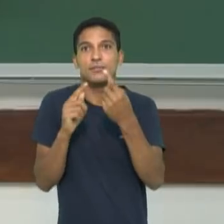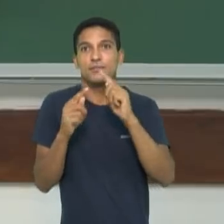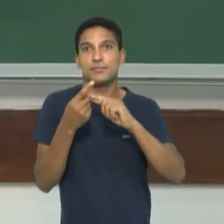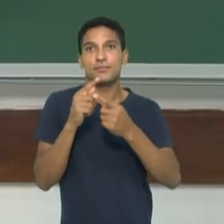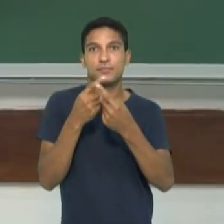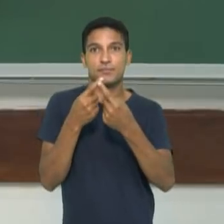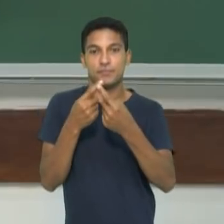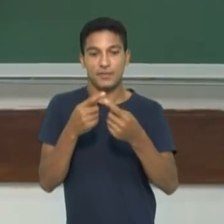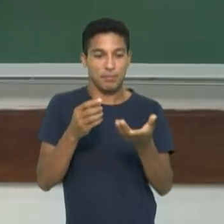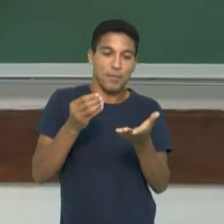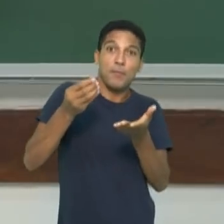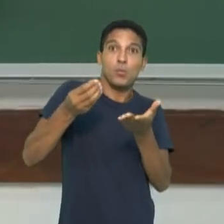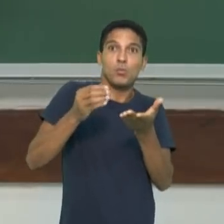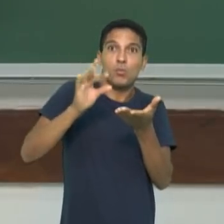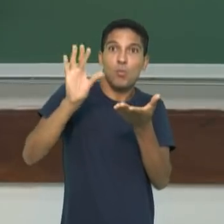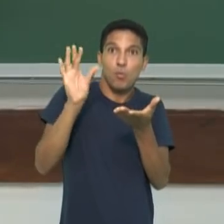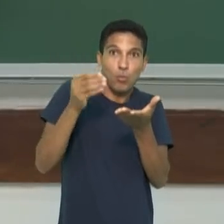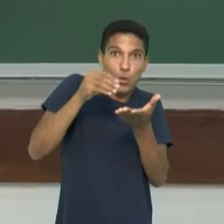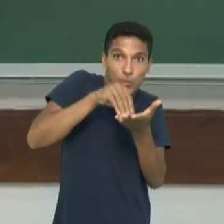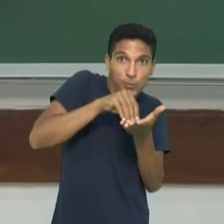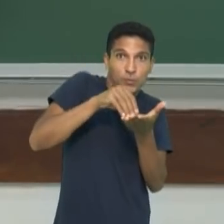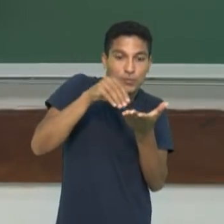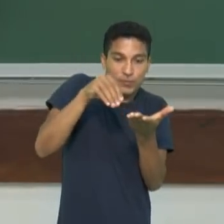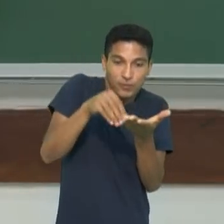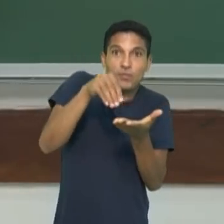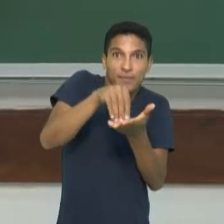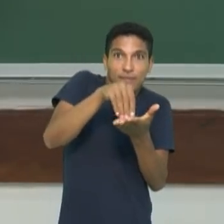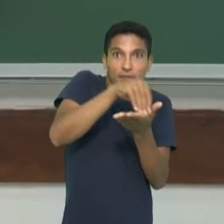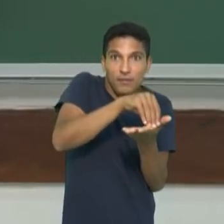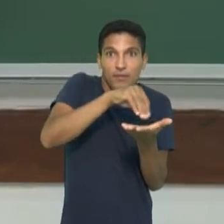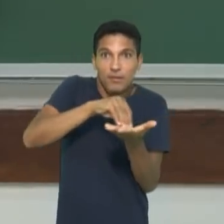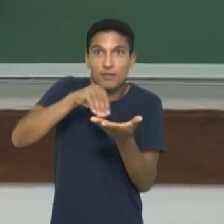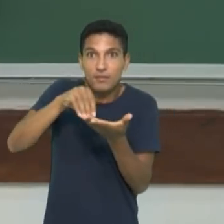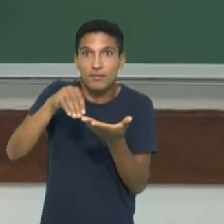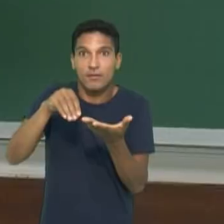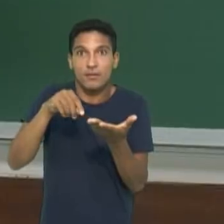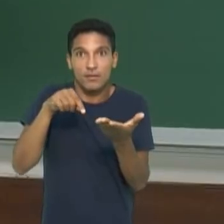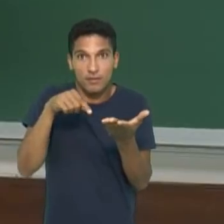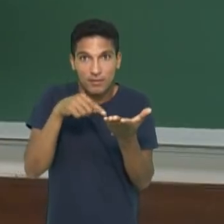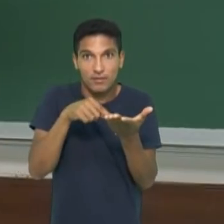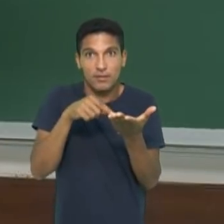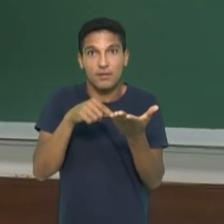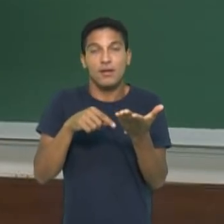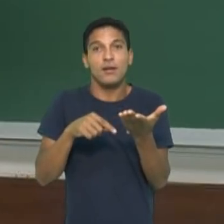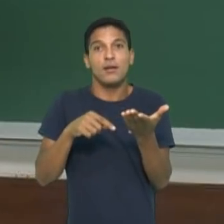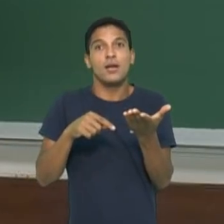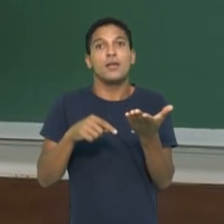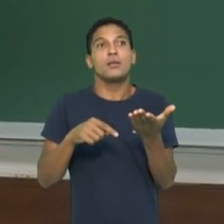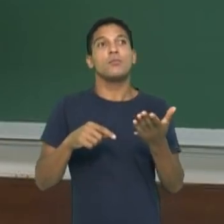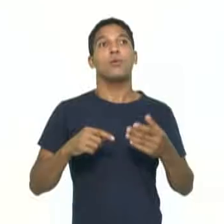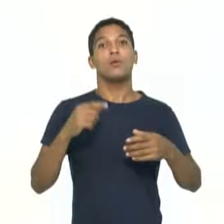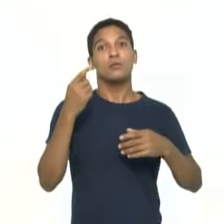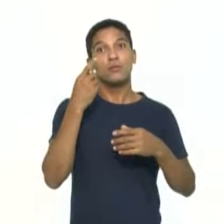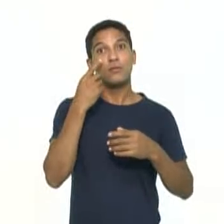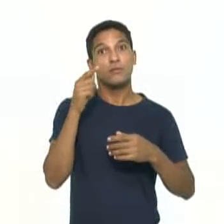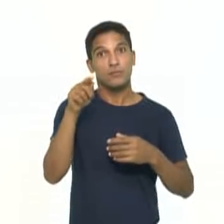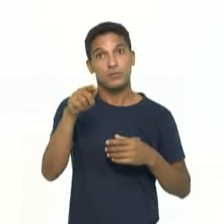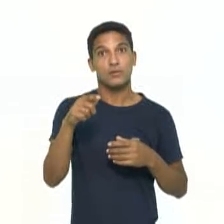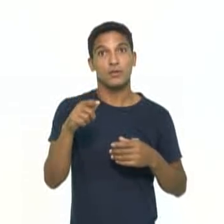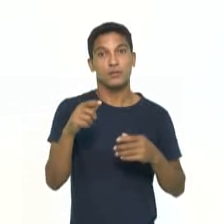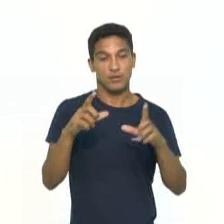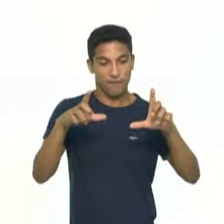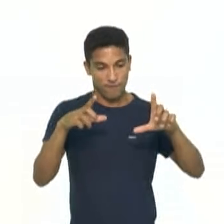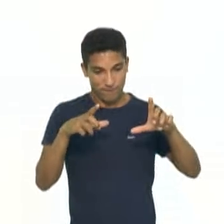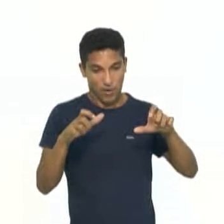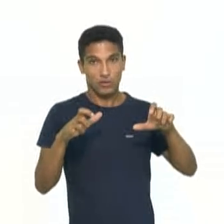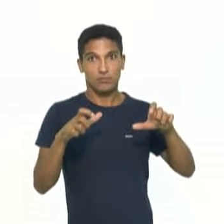vocês tiram uma foto, né? Olha só aqui. Aqui está toda a forma de ser feita a maquete,